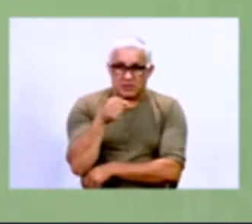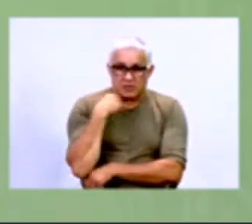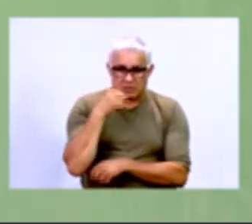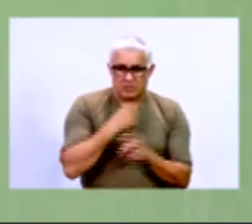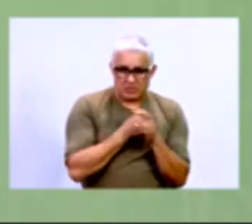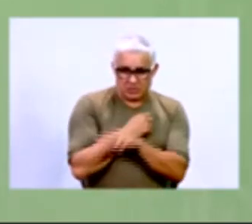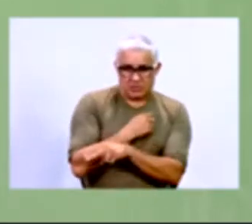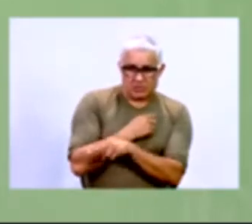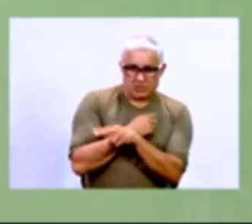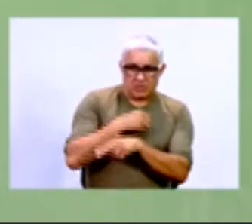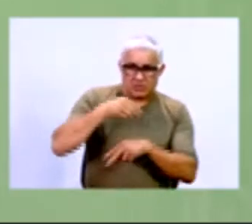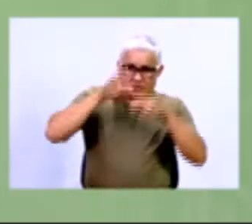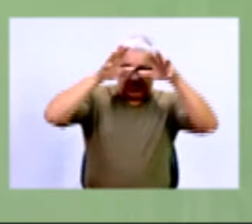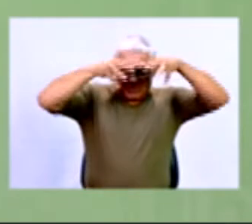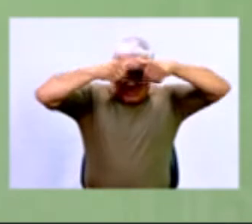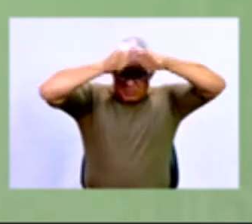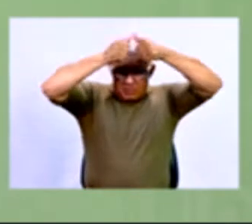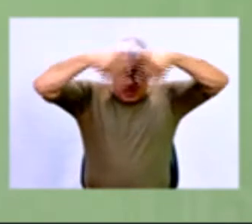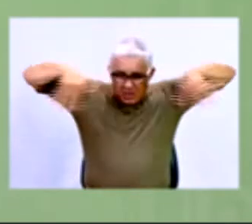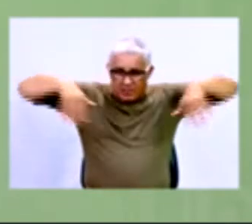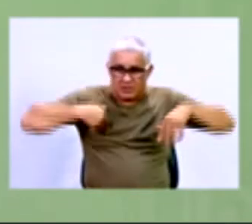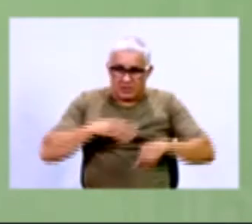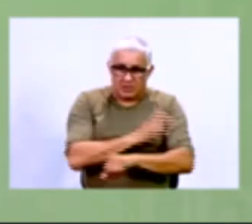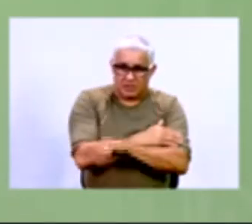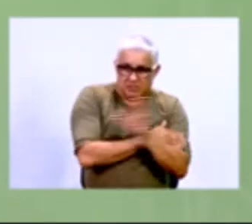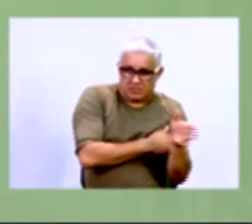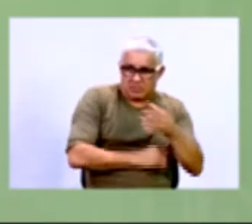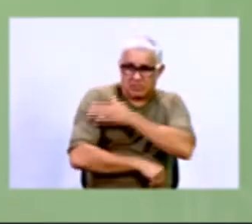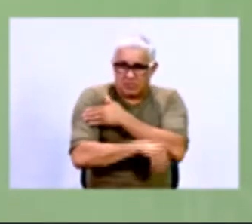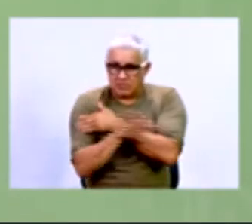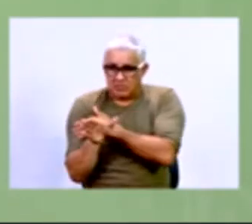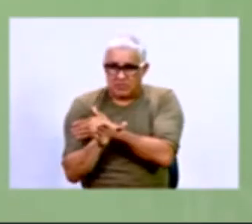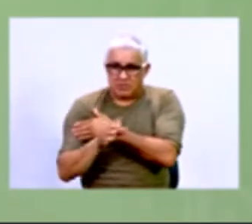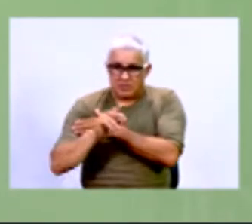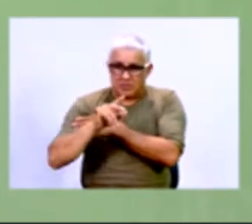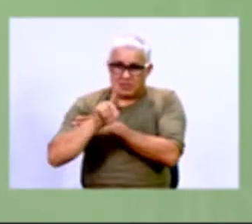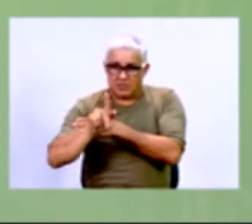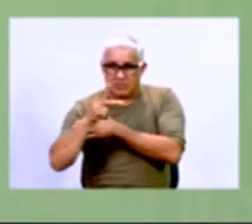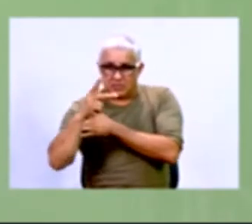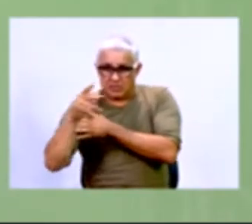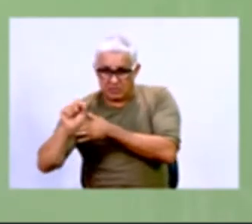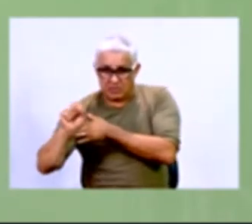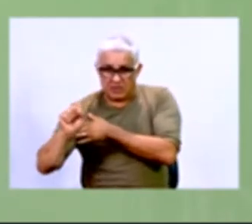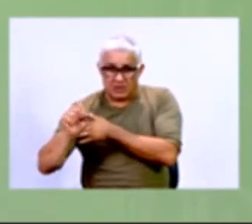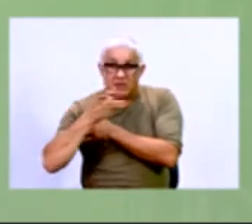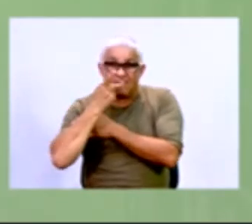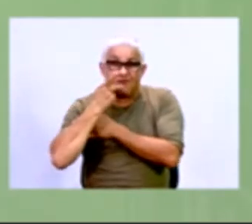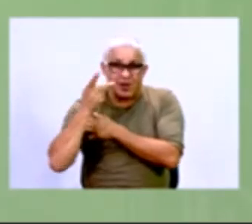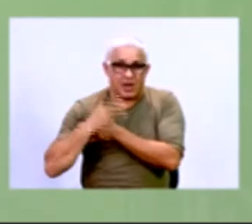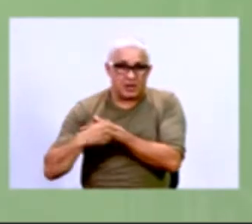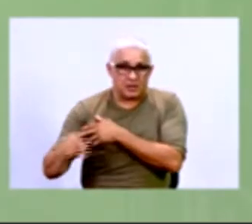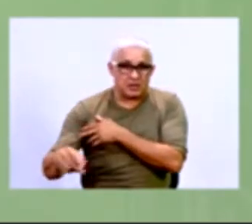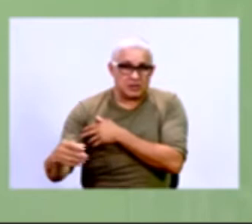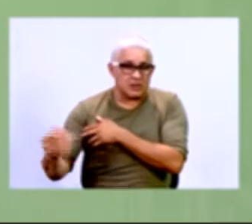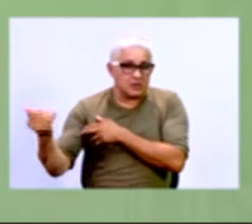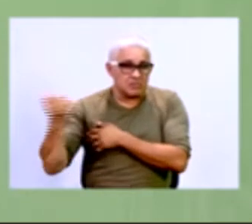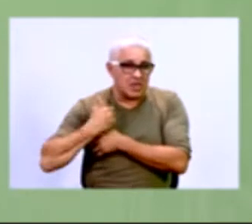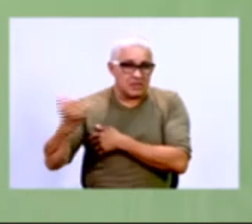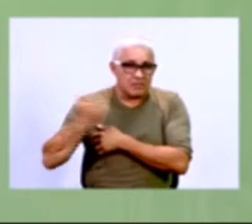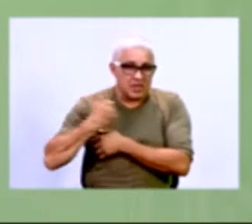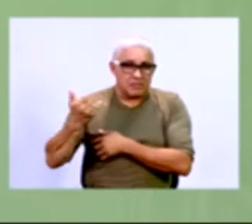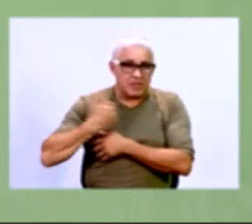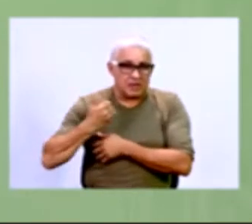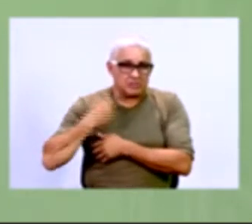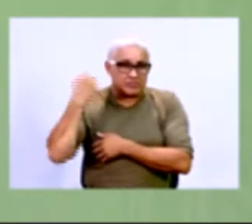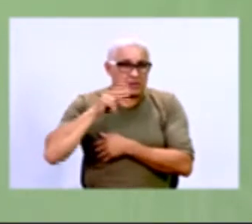olhando o mapinha, tem que virar à direita, tem que virar à esquerda. Não, o próprio GPS vai falar, 150 metros, vire à direita. A